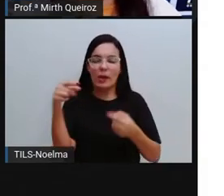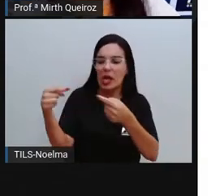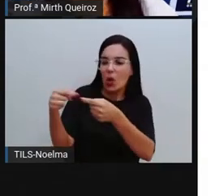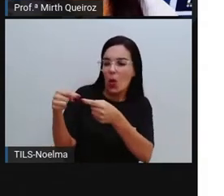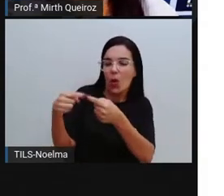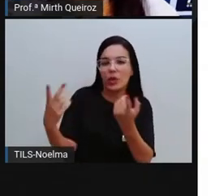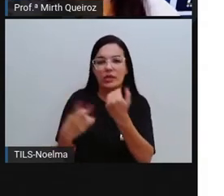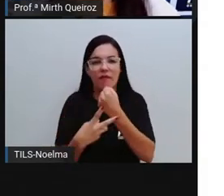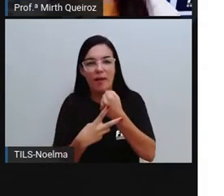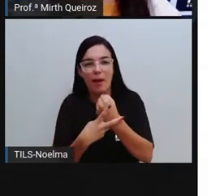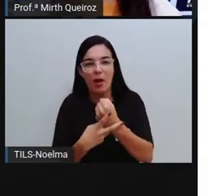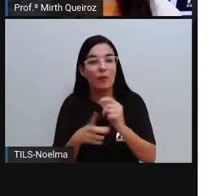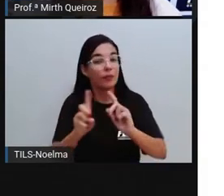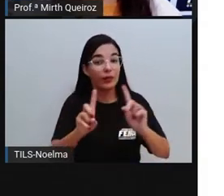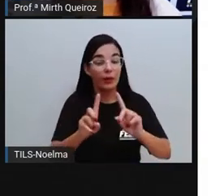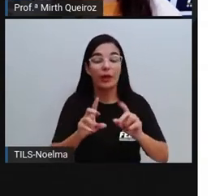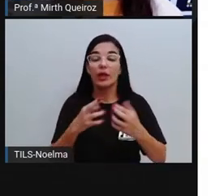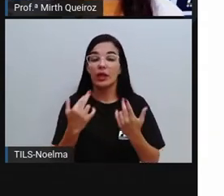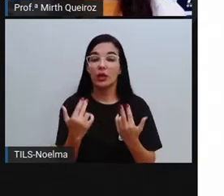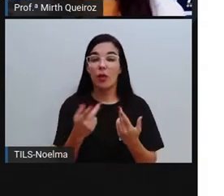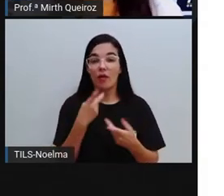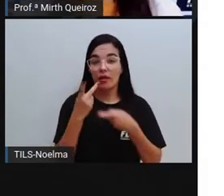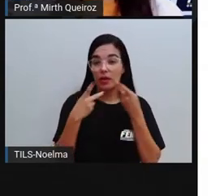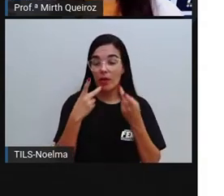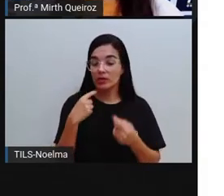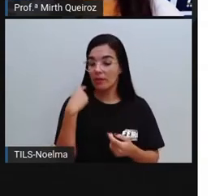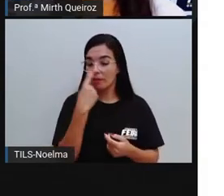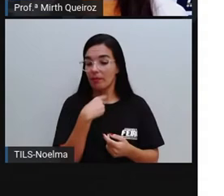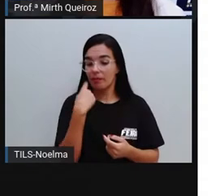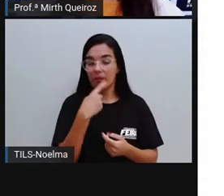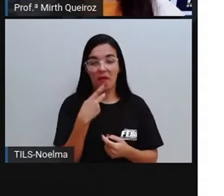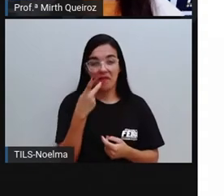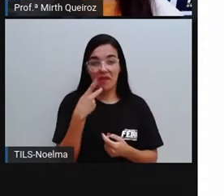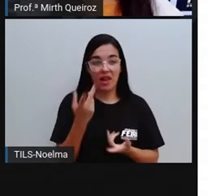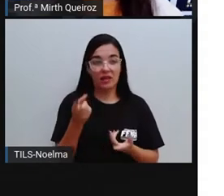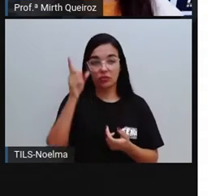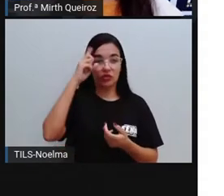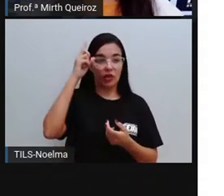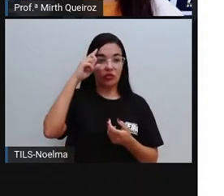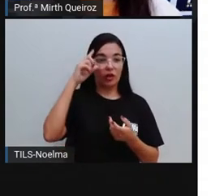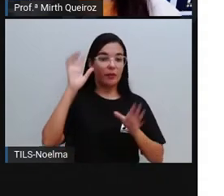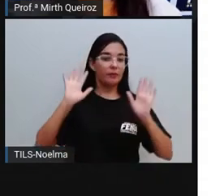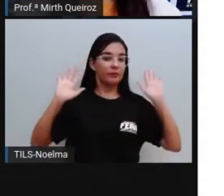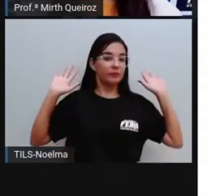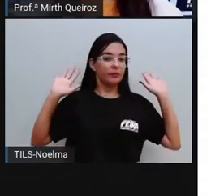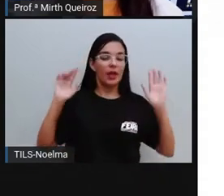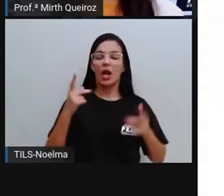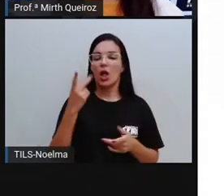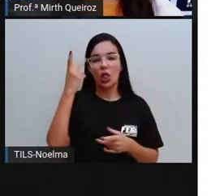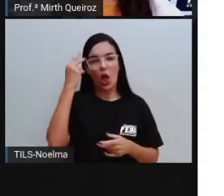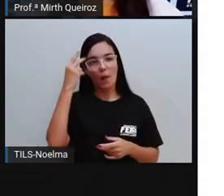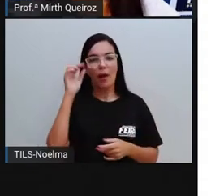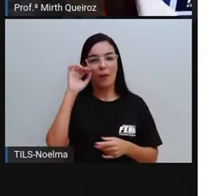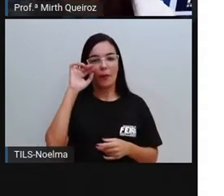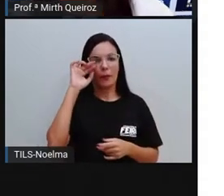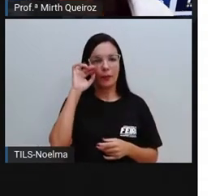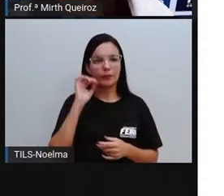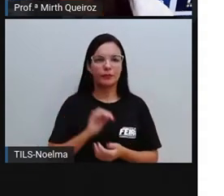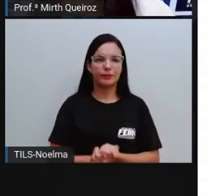aquele texto. Não, se trata da linguagem coloquial. Essa linguagem que a gente utiliza no dia a dia, certo? Por isso a gente utiliza a